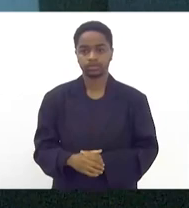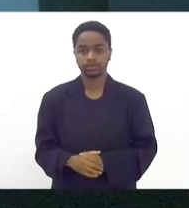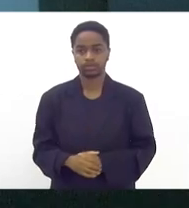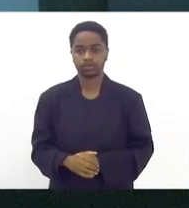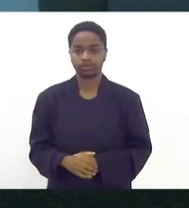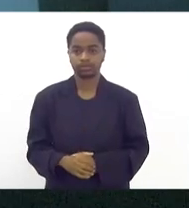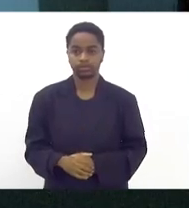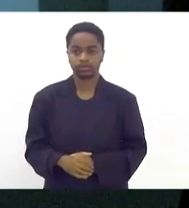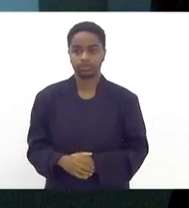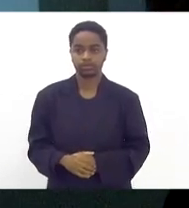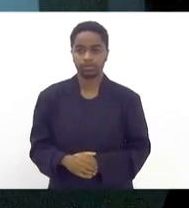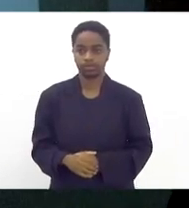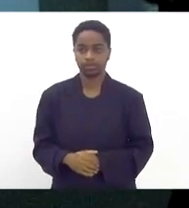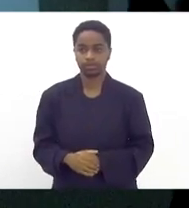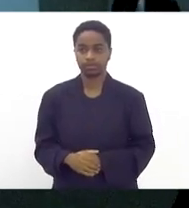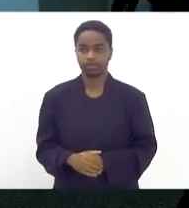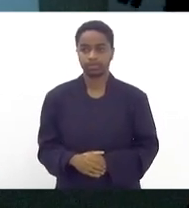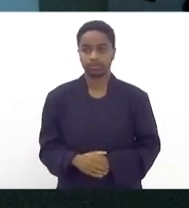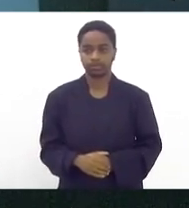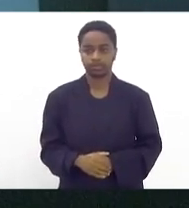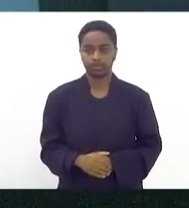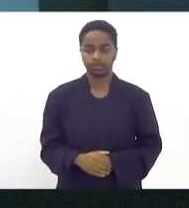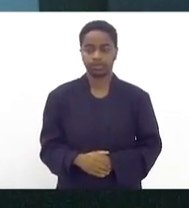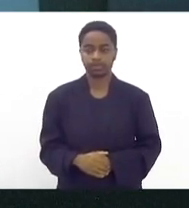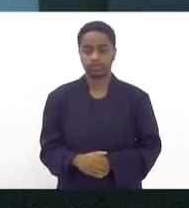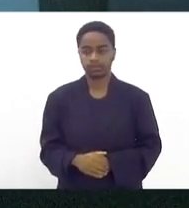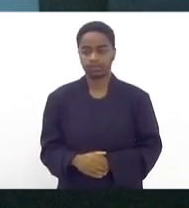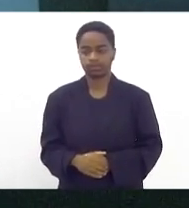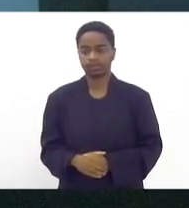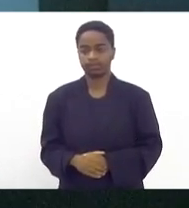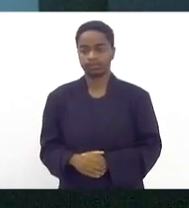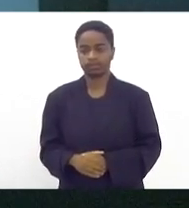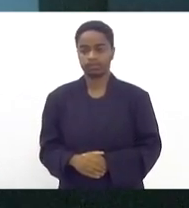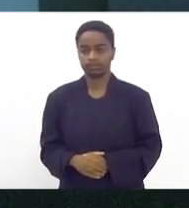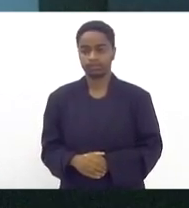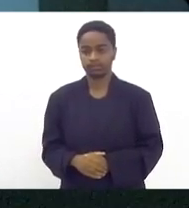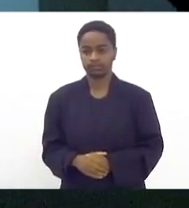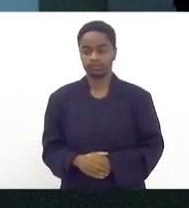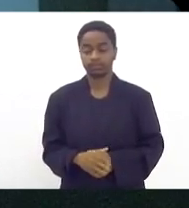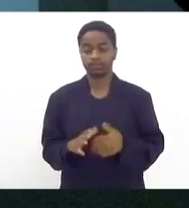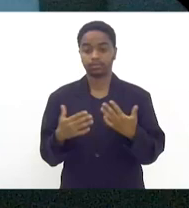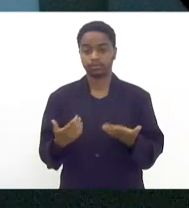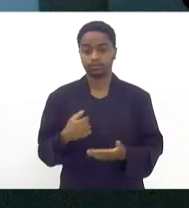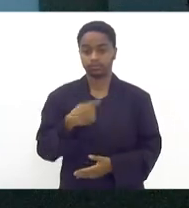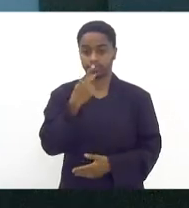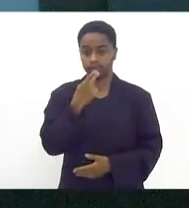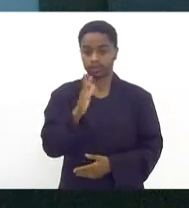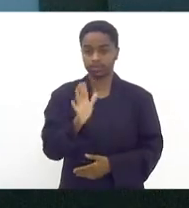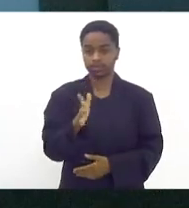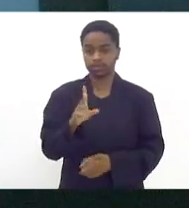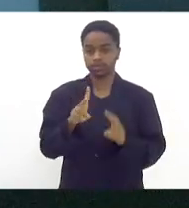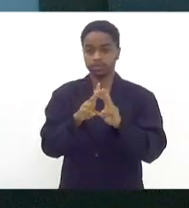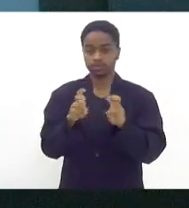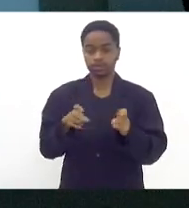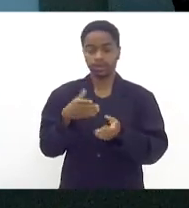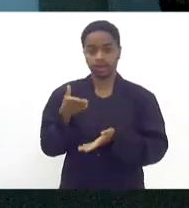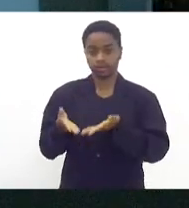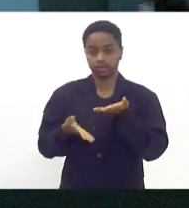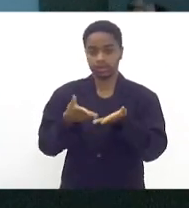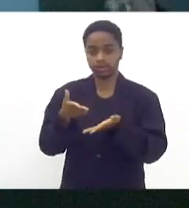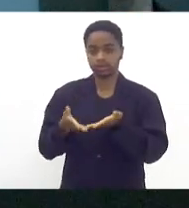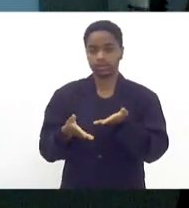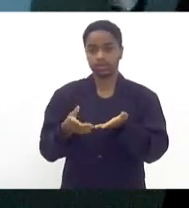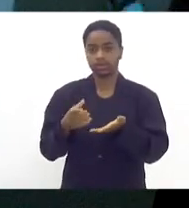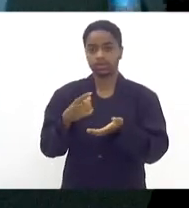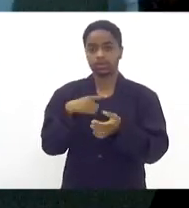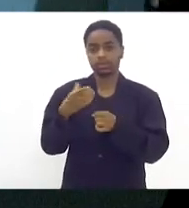ah disponibilizada próximo por favor bom a como eu falei a garantia de atendimento ela tem como em